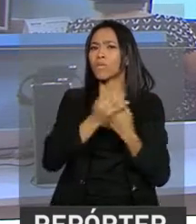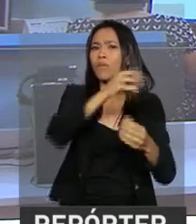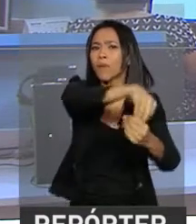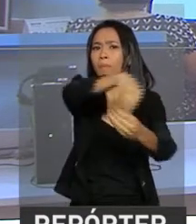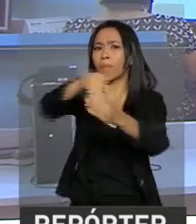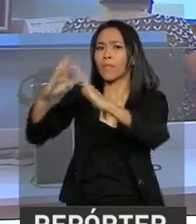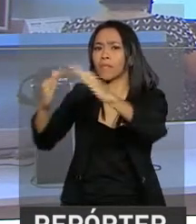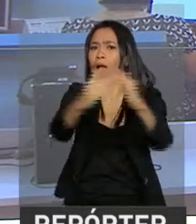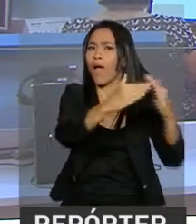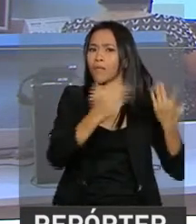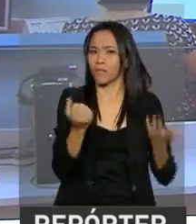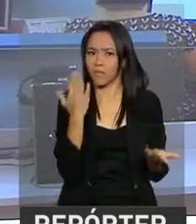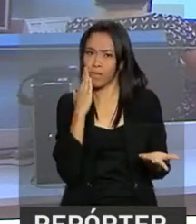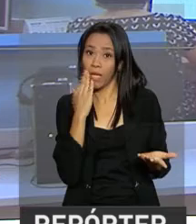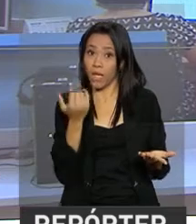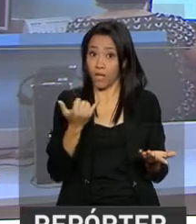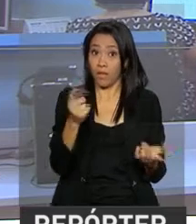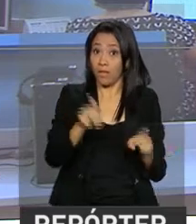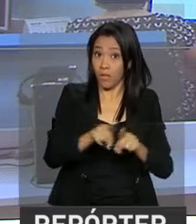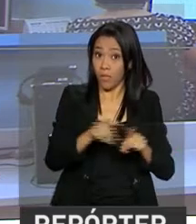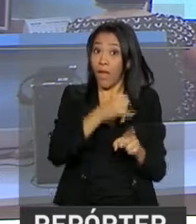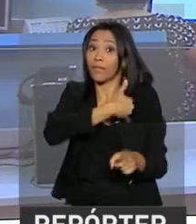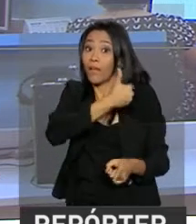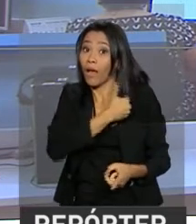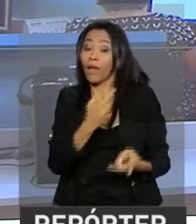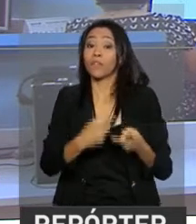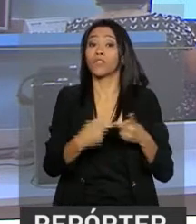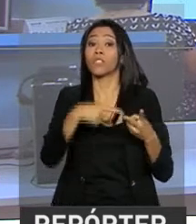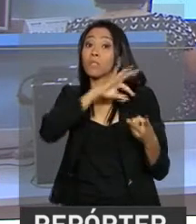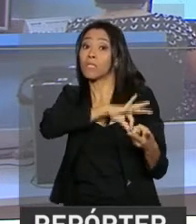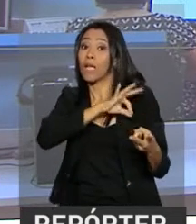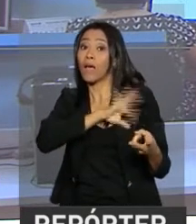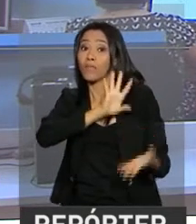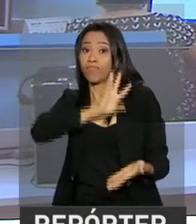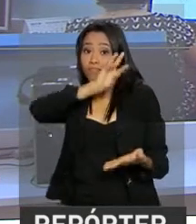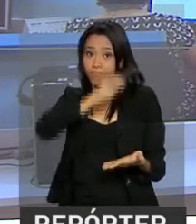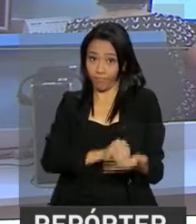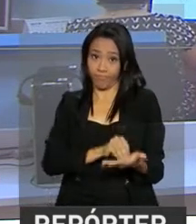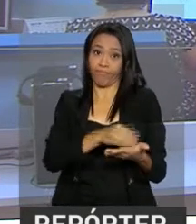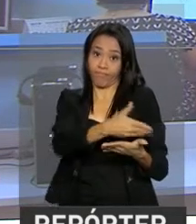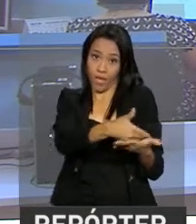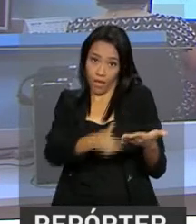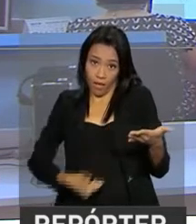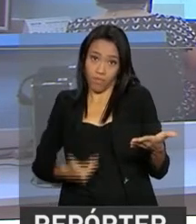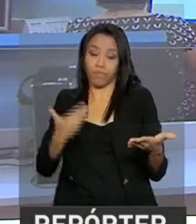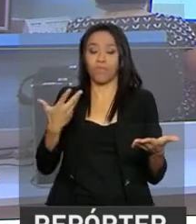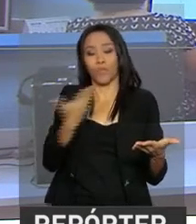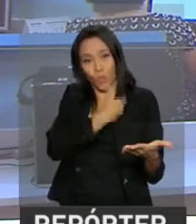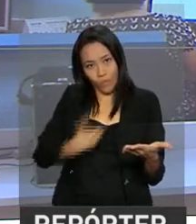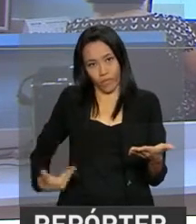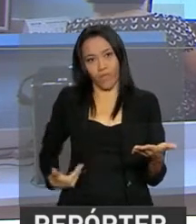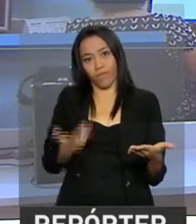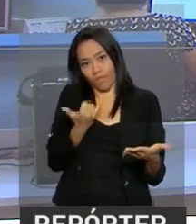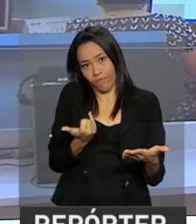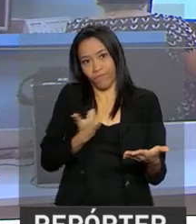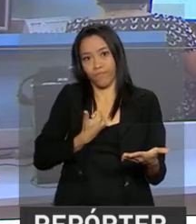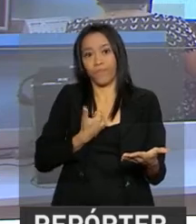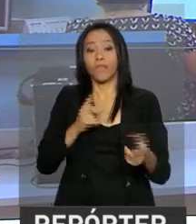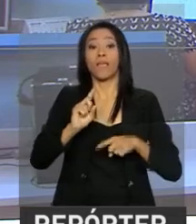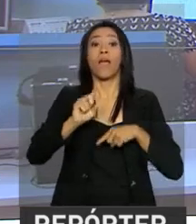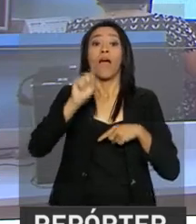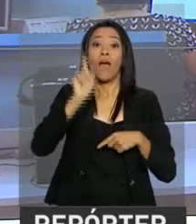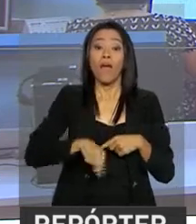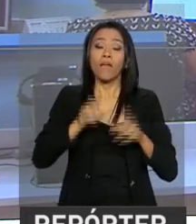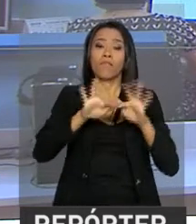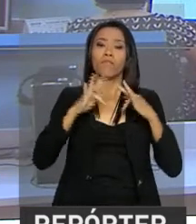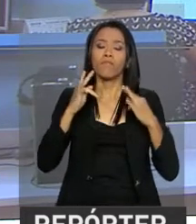a idéia de cada um deles ea renda declarada ao cadastro único para programas sociais do governo voltado